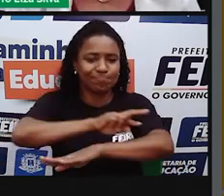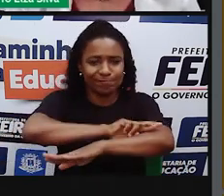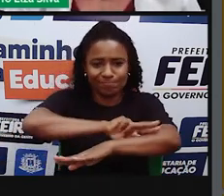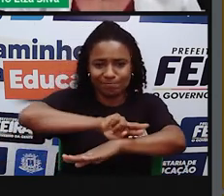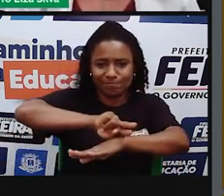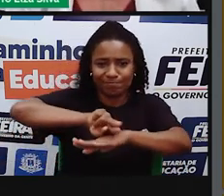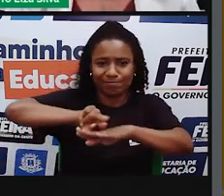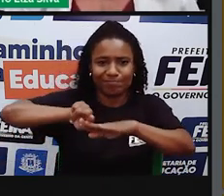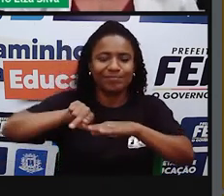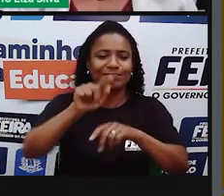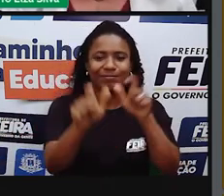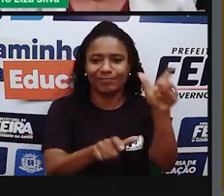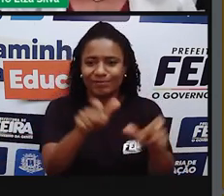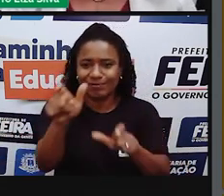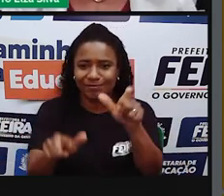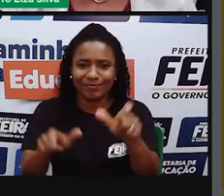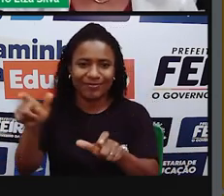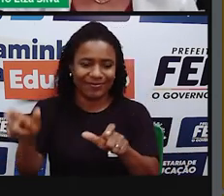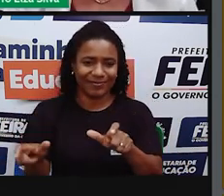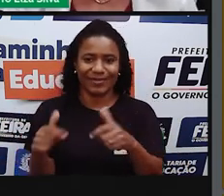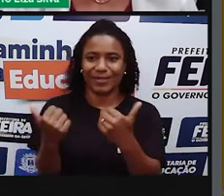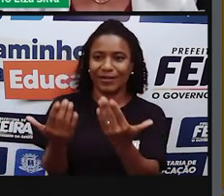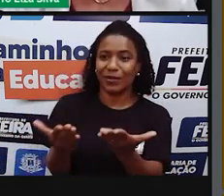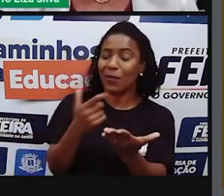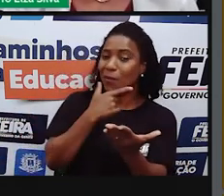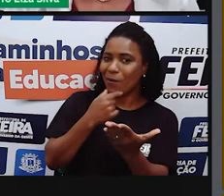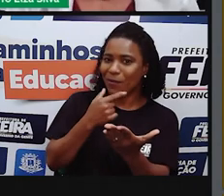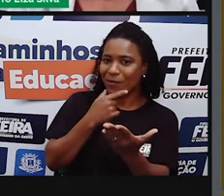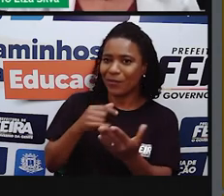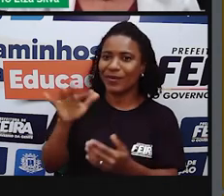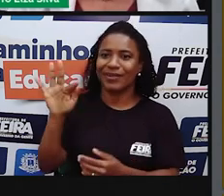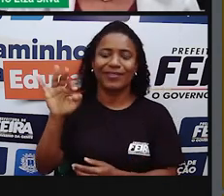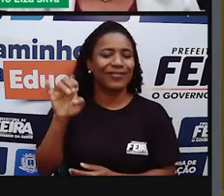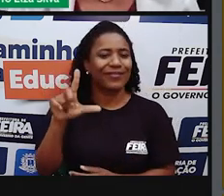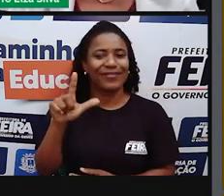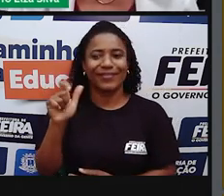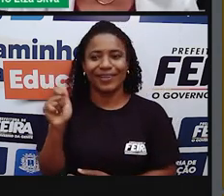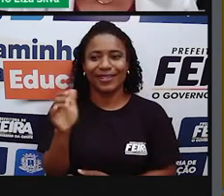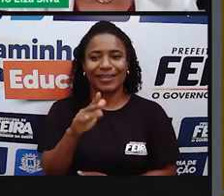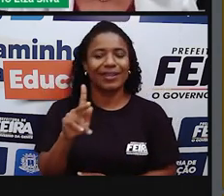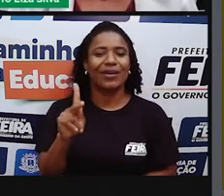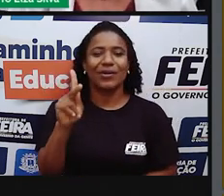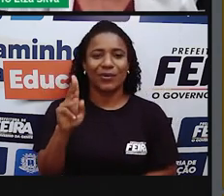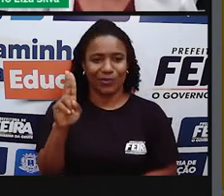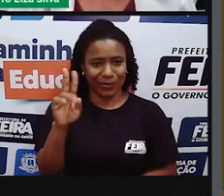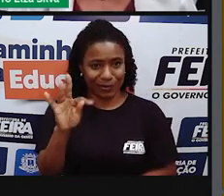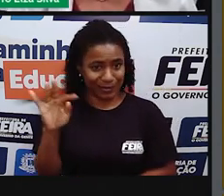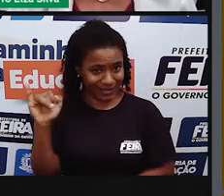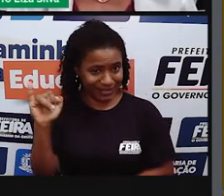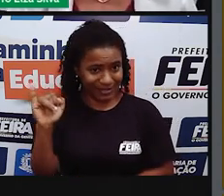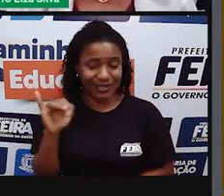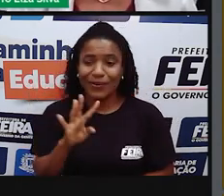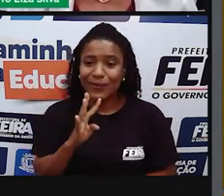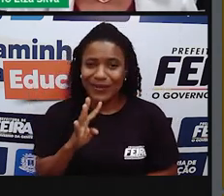vídeo, Let's Celebrate Fela Kuti. Vocês já ouviram falar sobre este cantor?